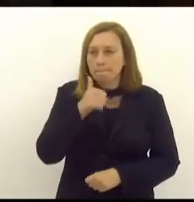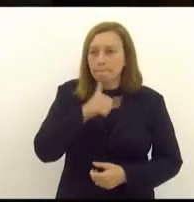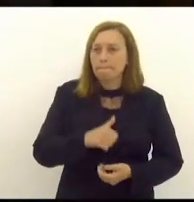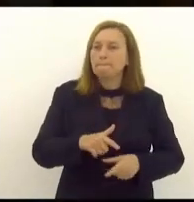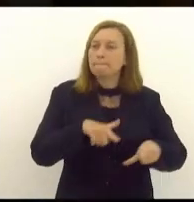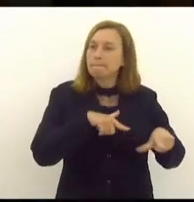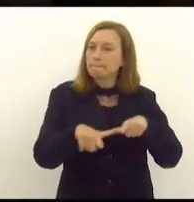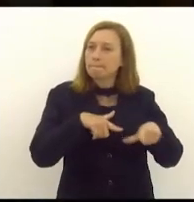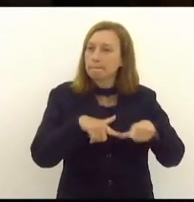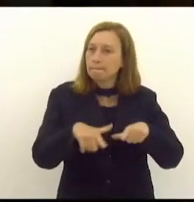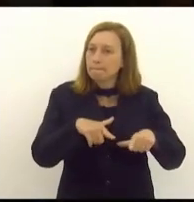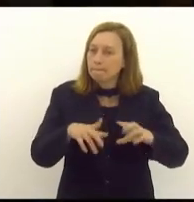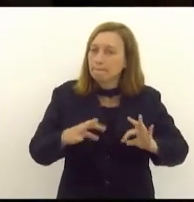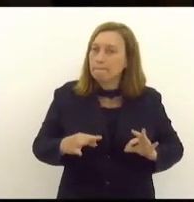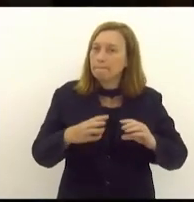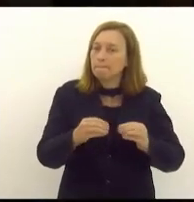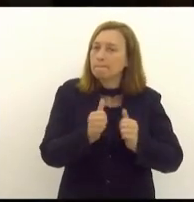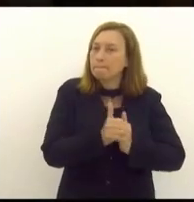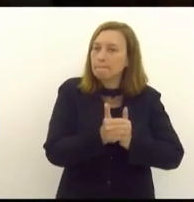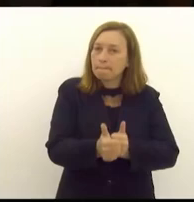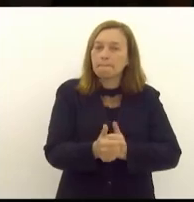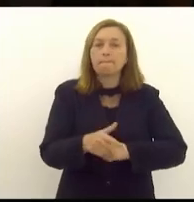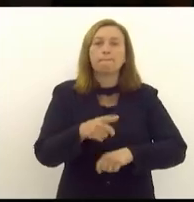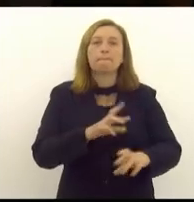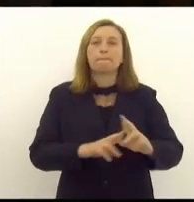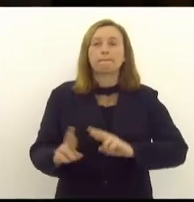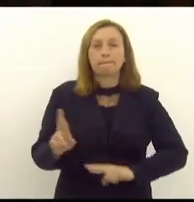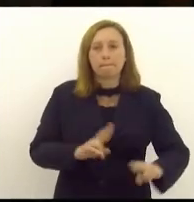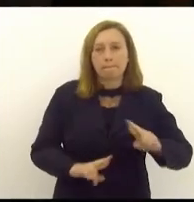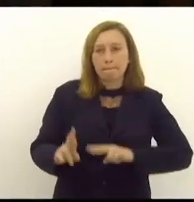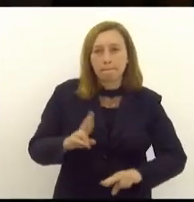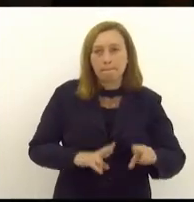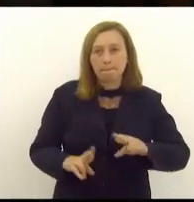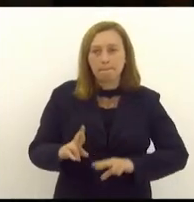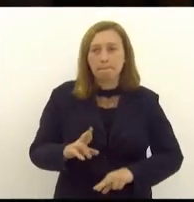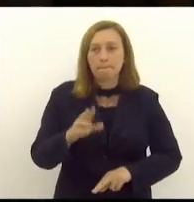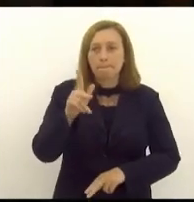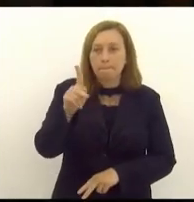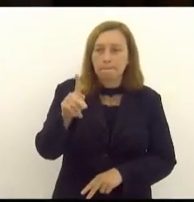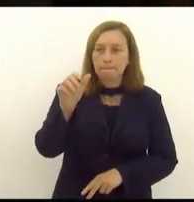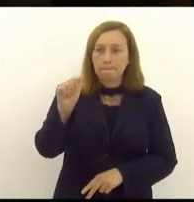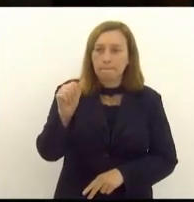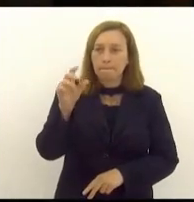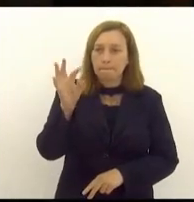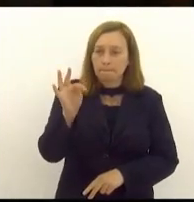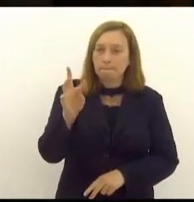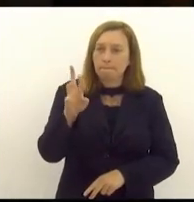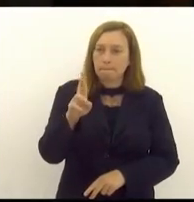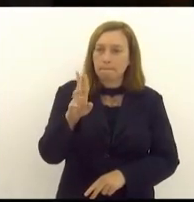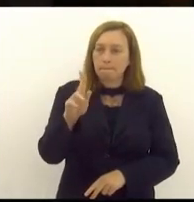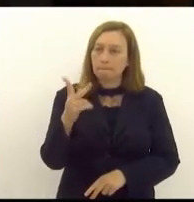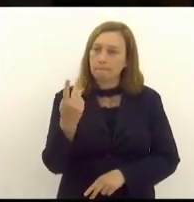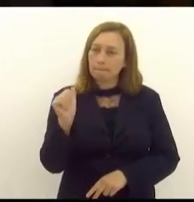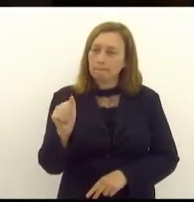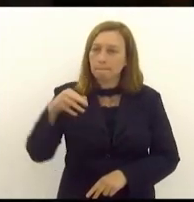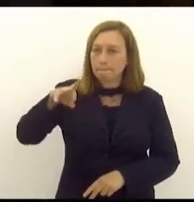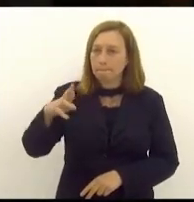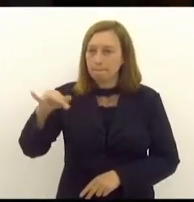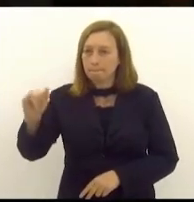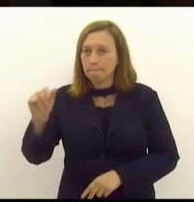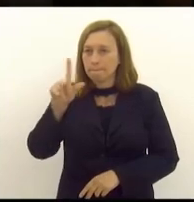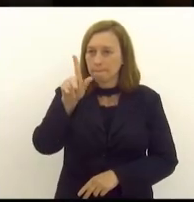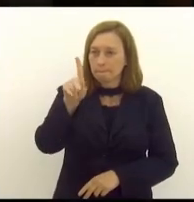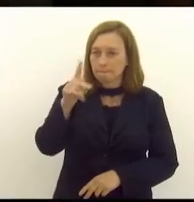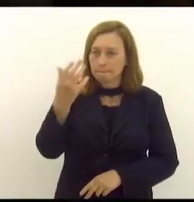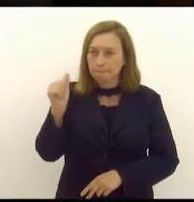enfim de todo acompanhamento com relação é a Patrulha Maria da Penha e também da própria Polícia Civil